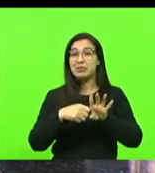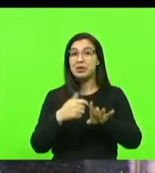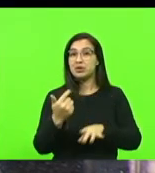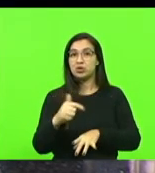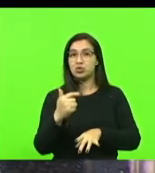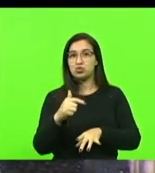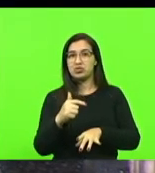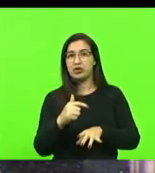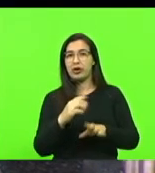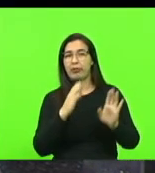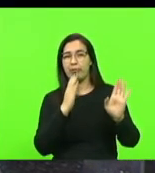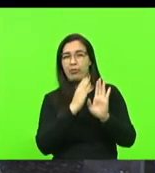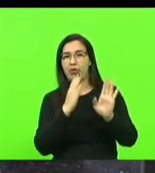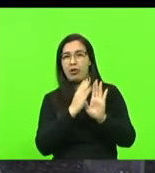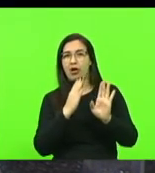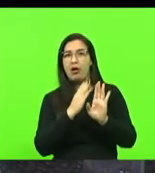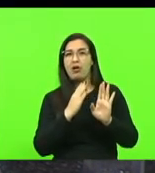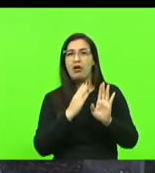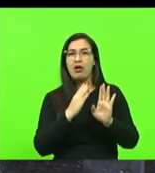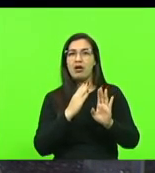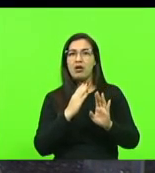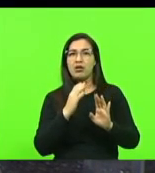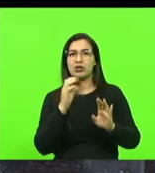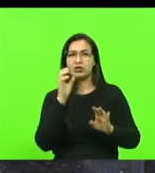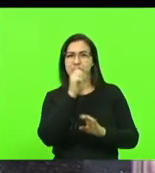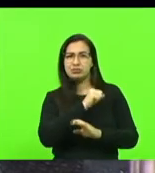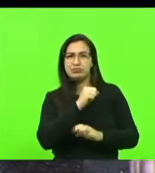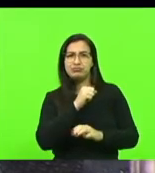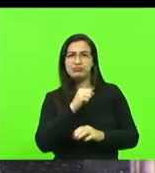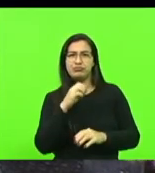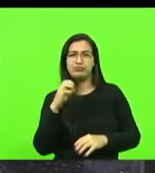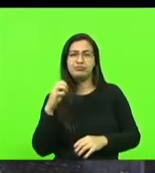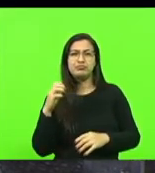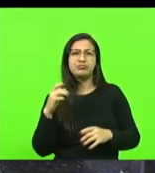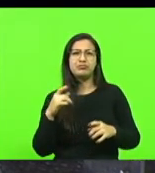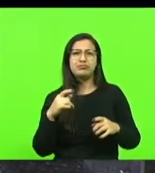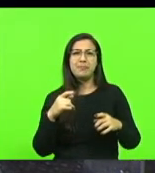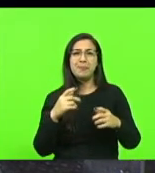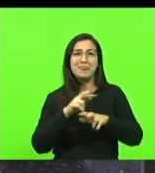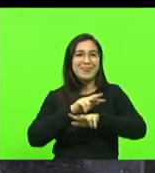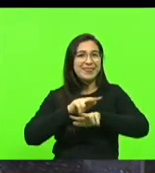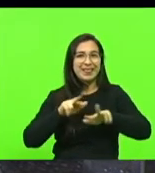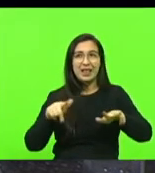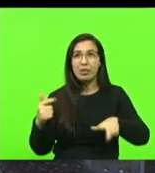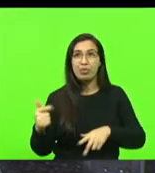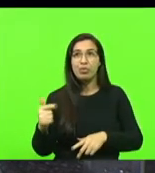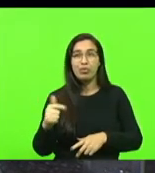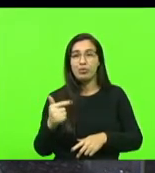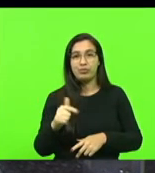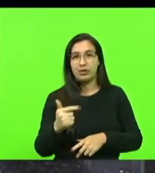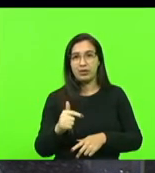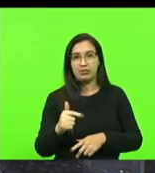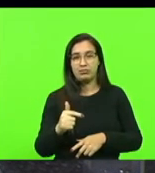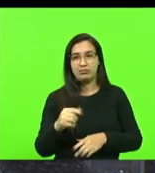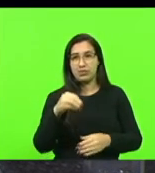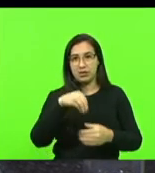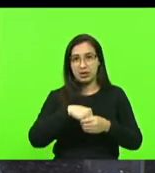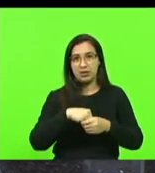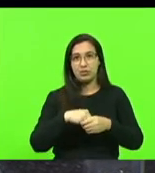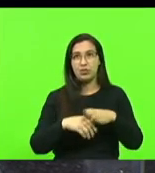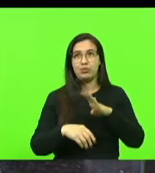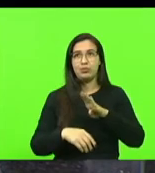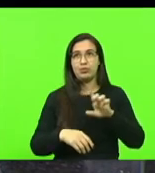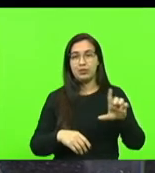o móvel, nem aquele estático. Não há nenhuma espécie de controle de velocidade na cidade. Nós vamos fazer